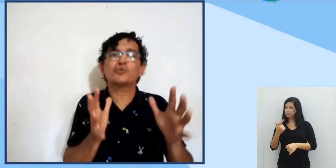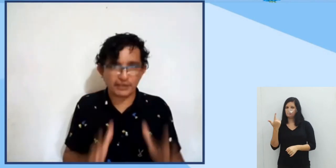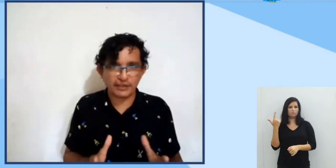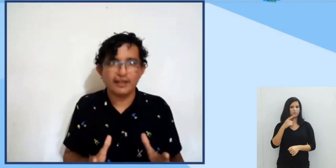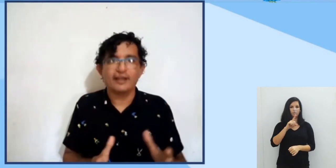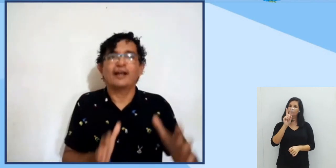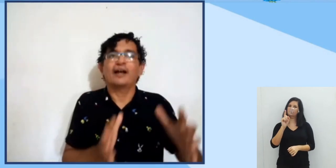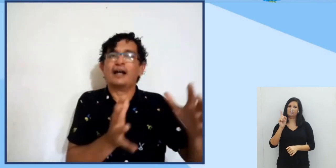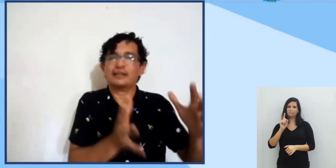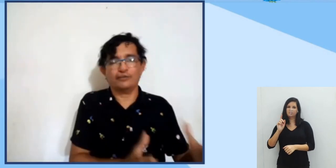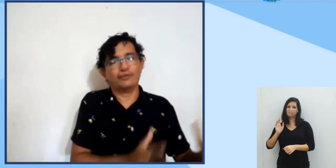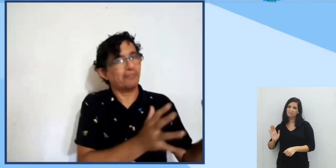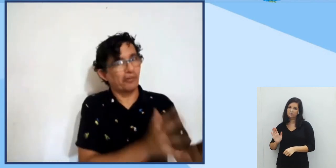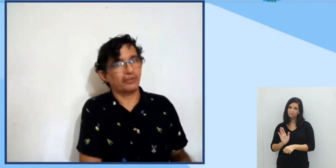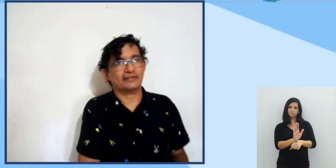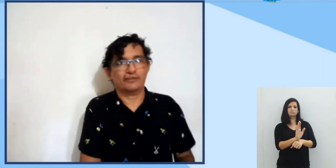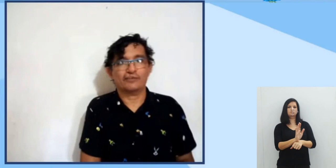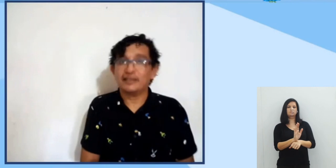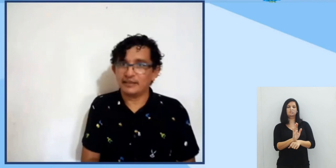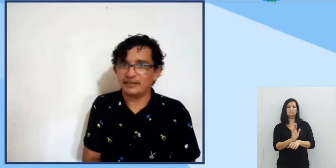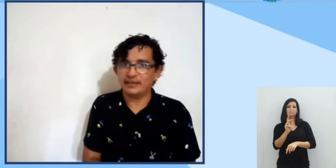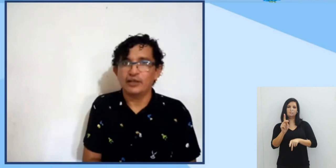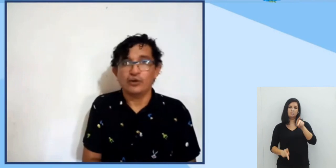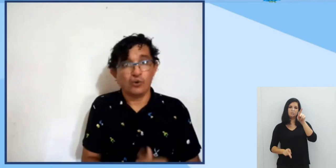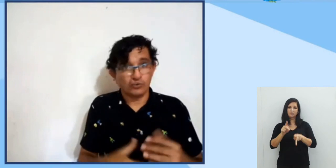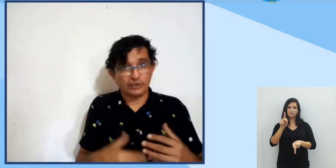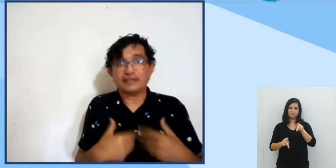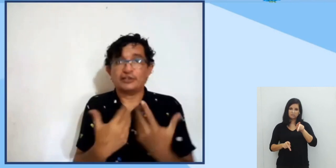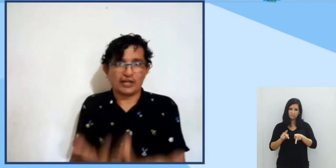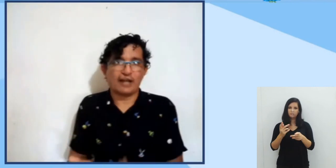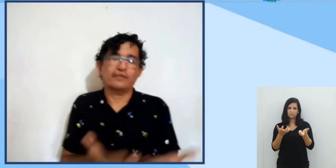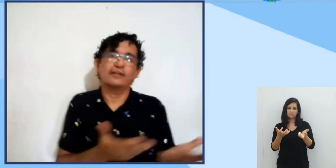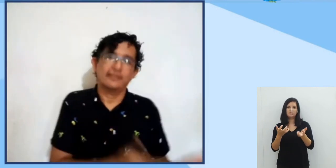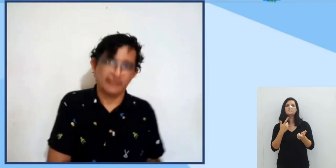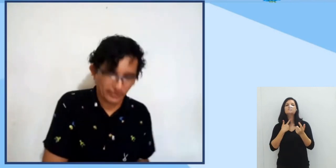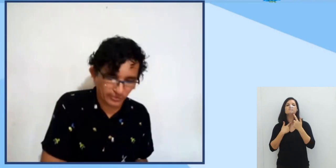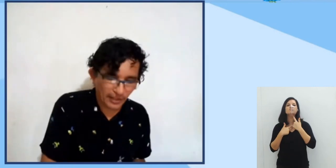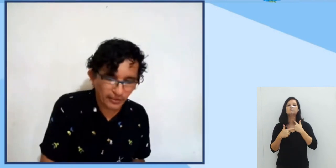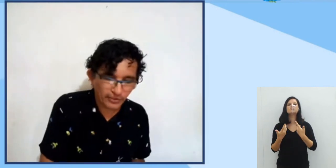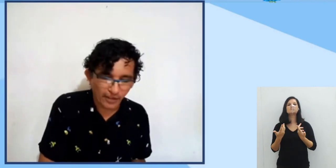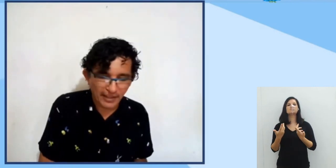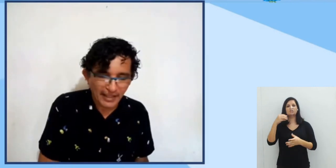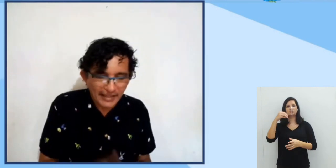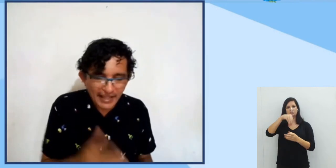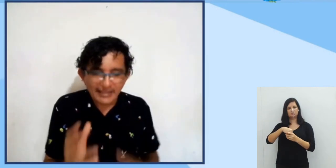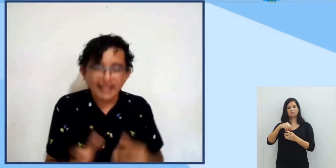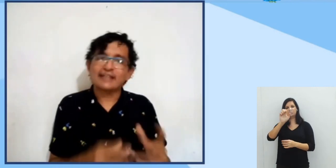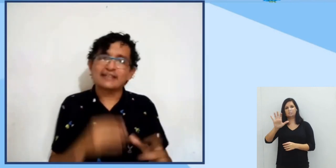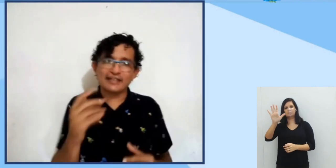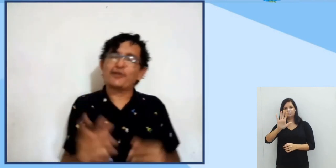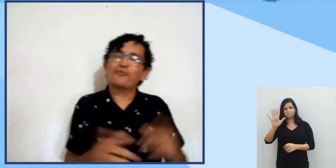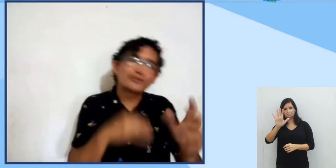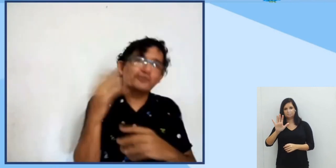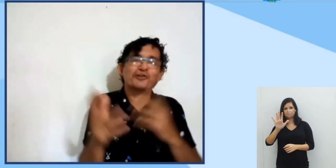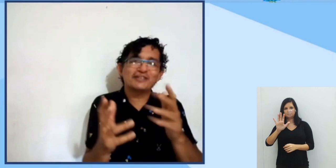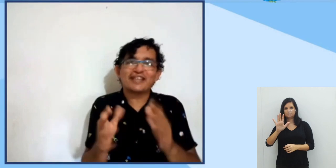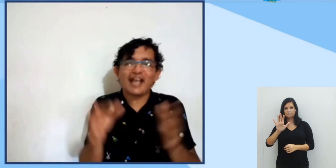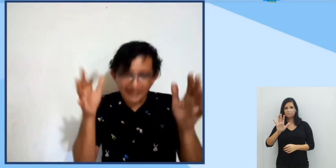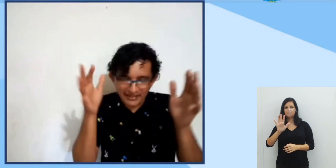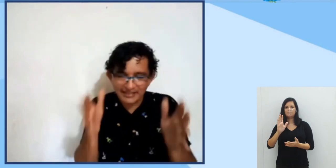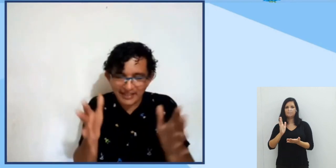conseguiam suprir aquilo que a população queria ou que desejava dentro da Europa. E é interessante